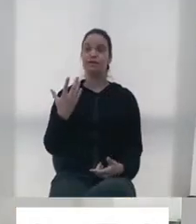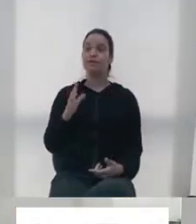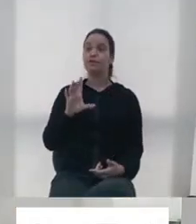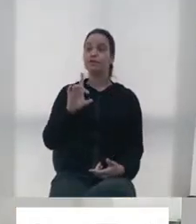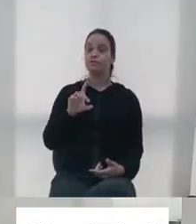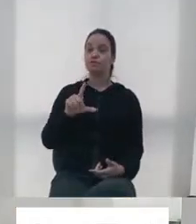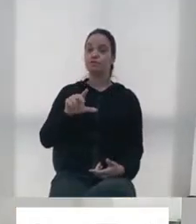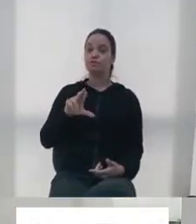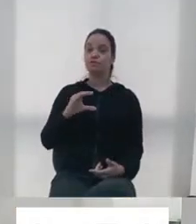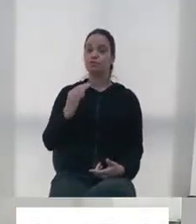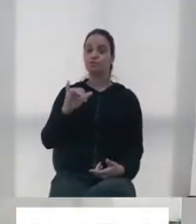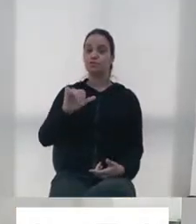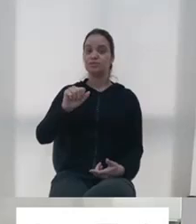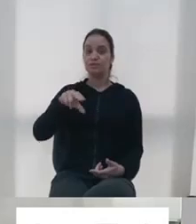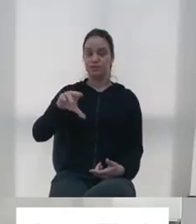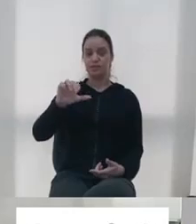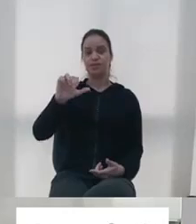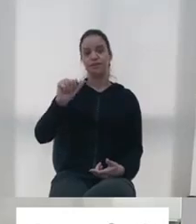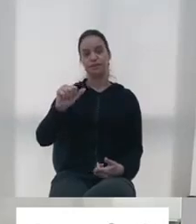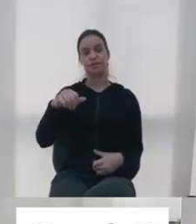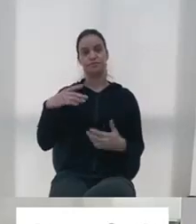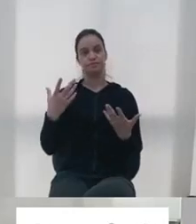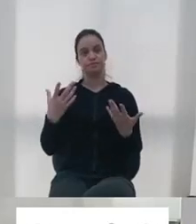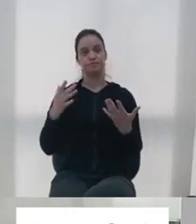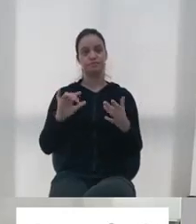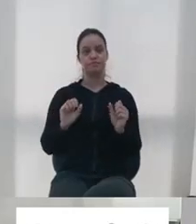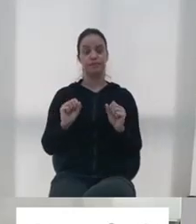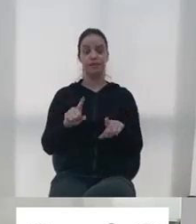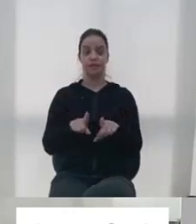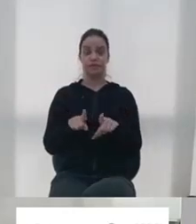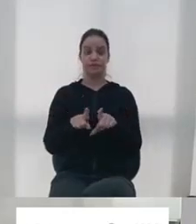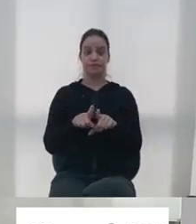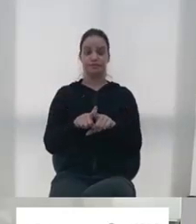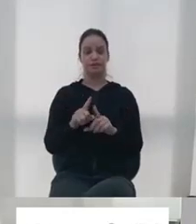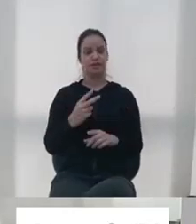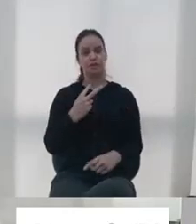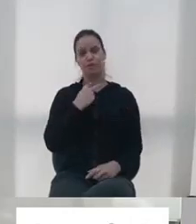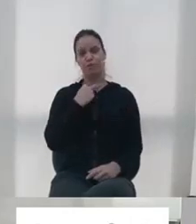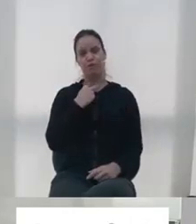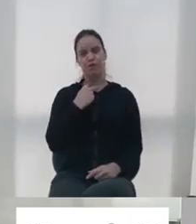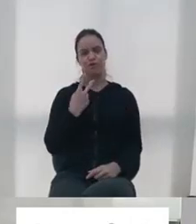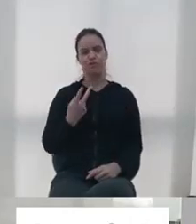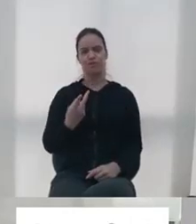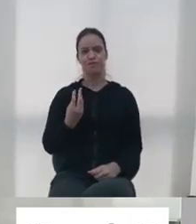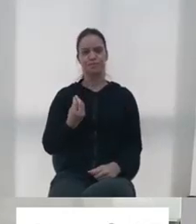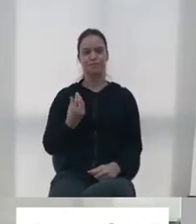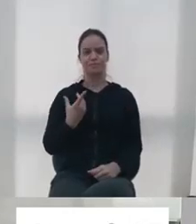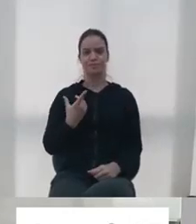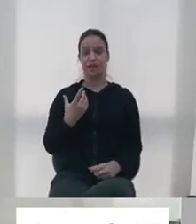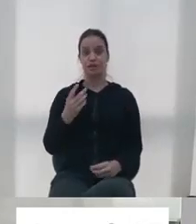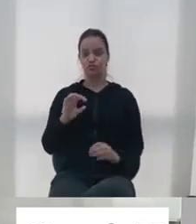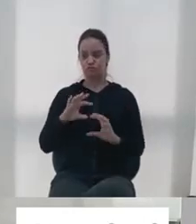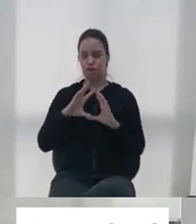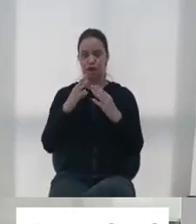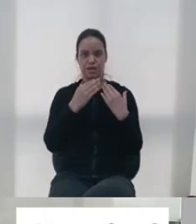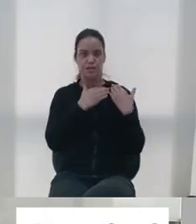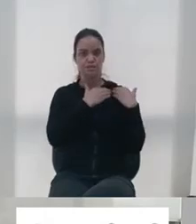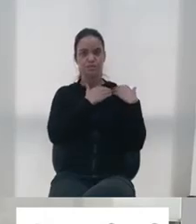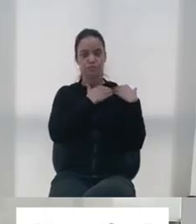né, imediata, né, sobre essa questão. A gente não pode mais, e também nós não podemos mais jogar, né, toda a responsabilidade